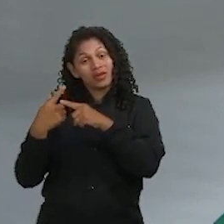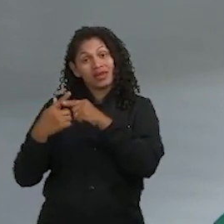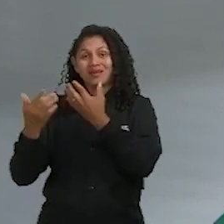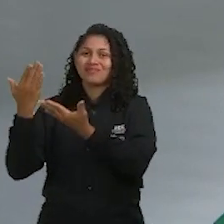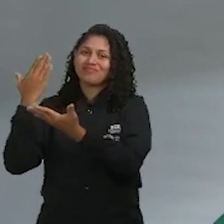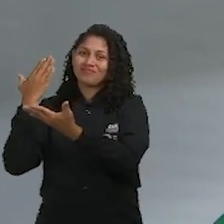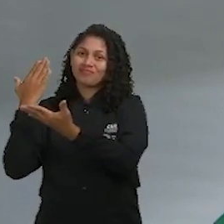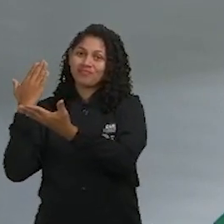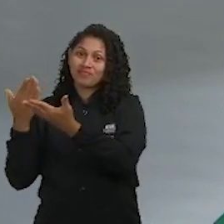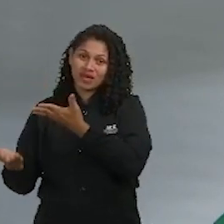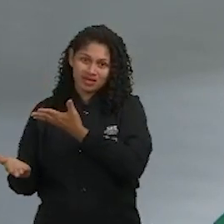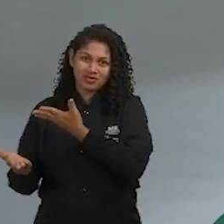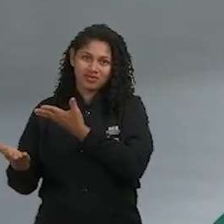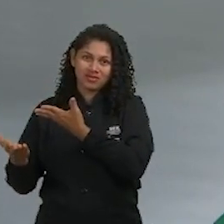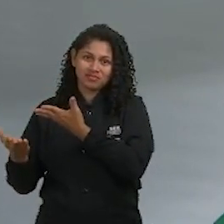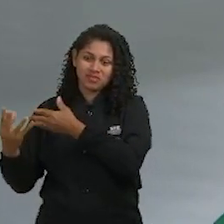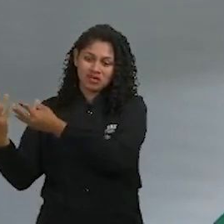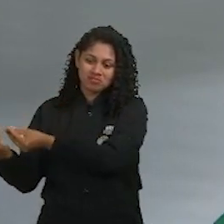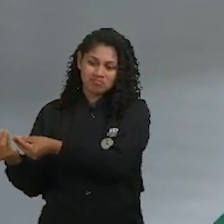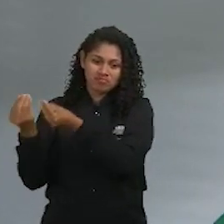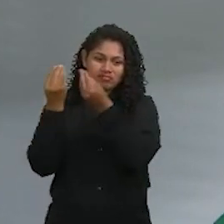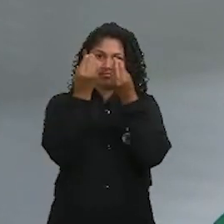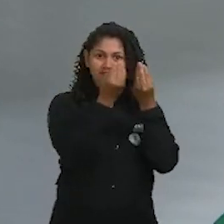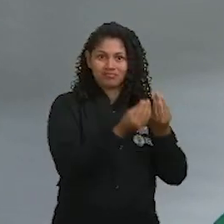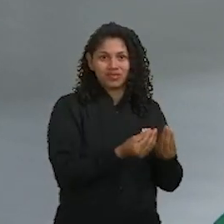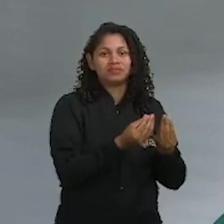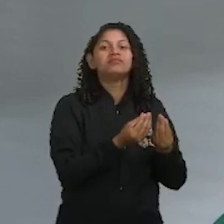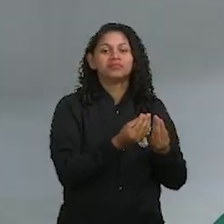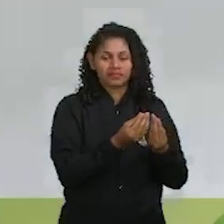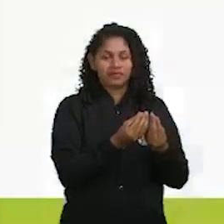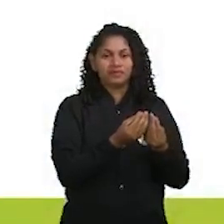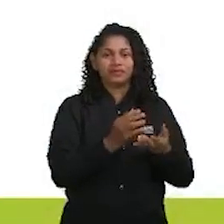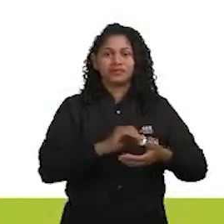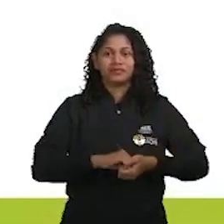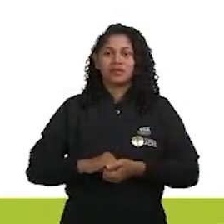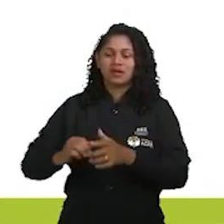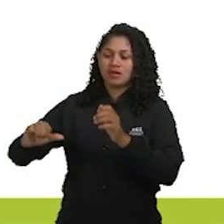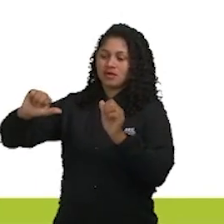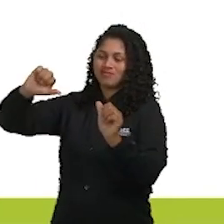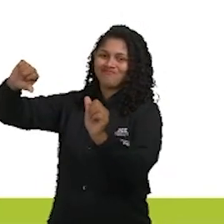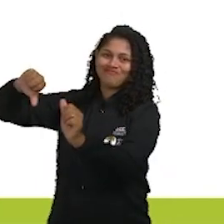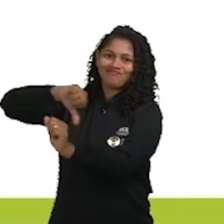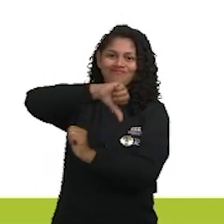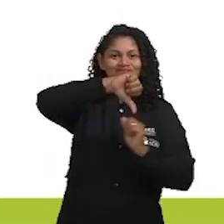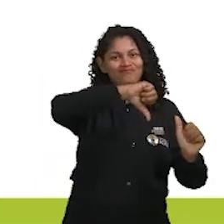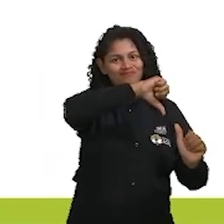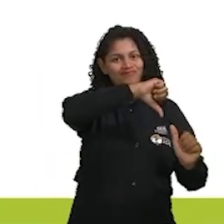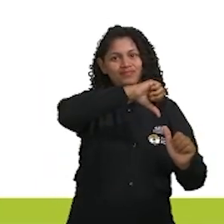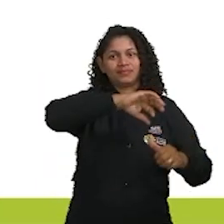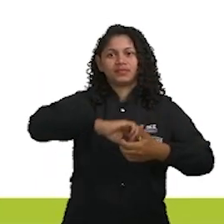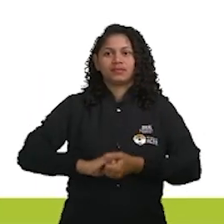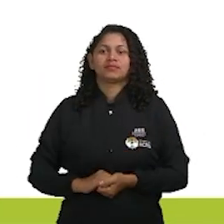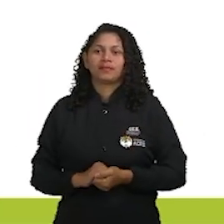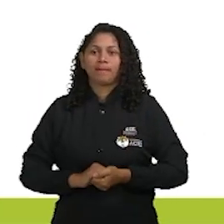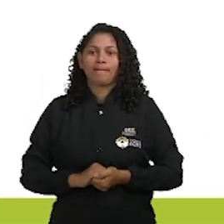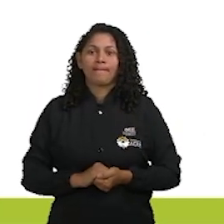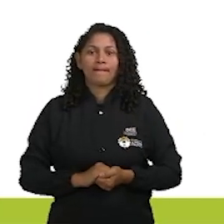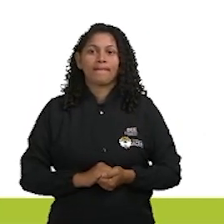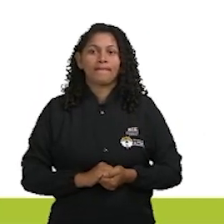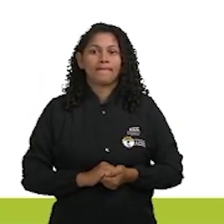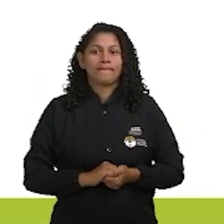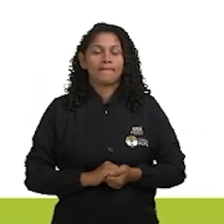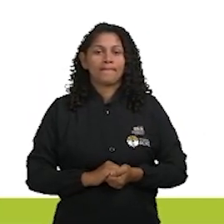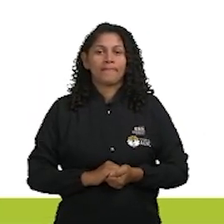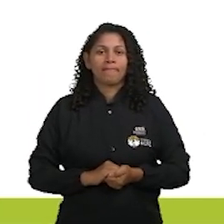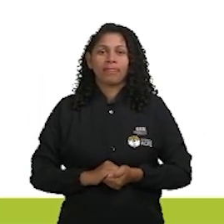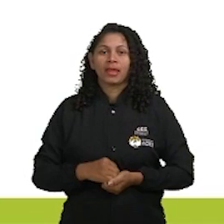vai doar esses elétrons para o cloro. Aí eu representei aqui como se fosse